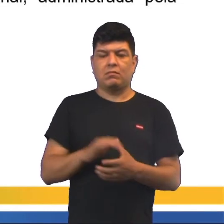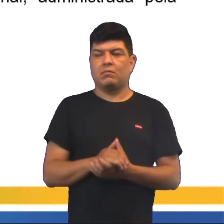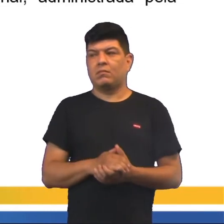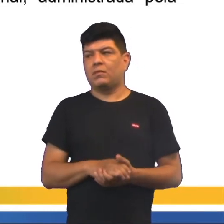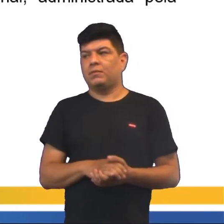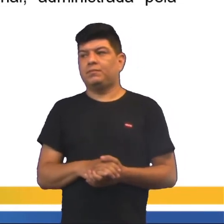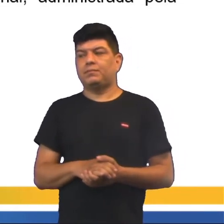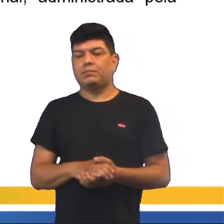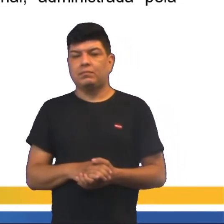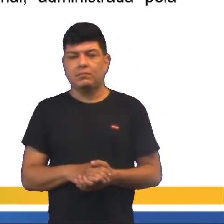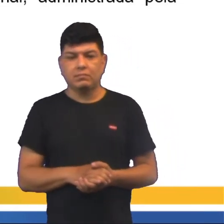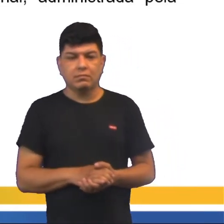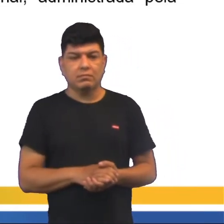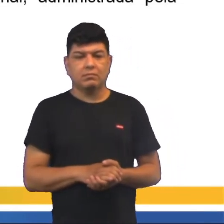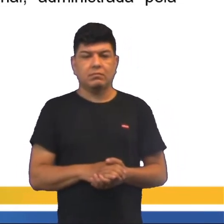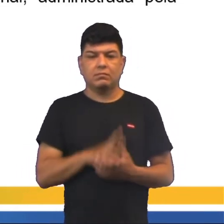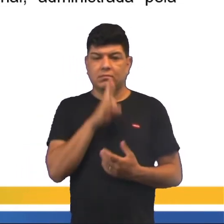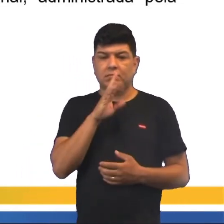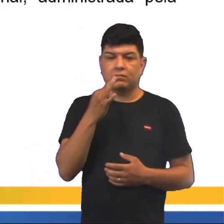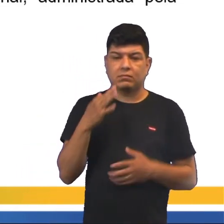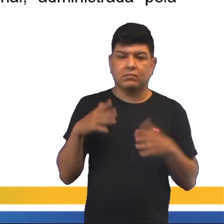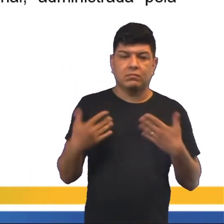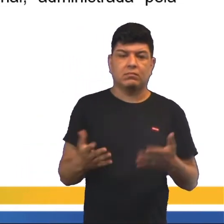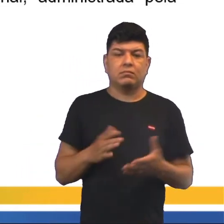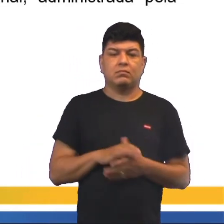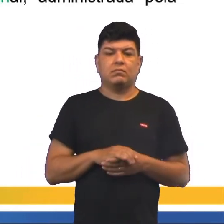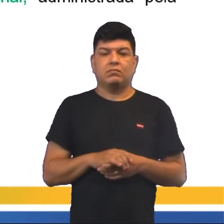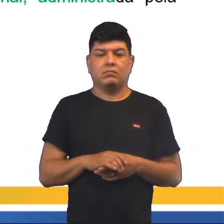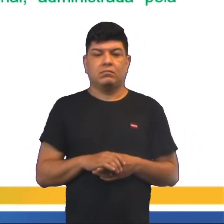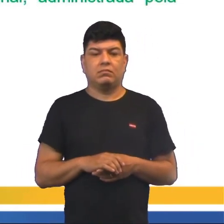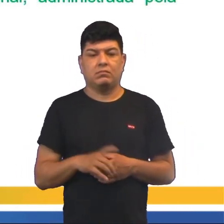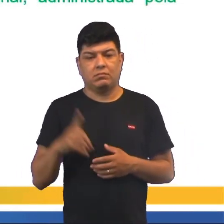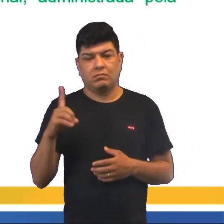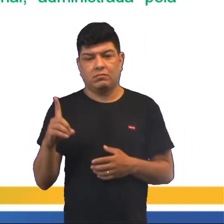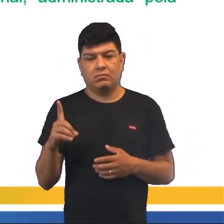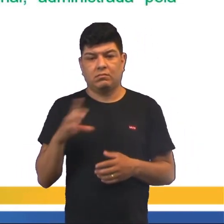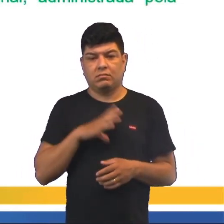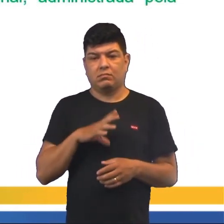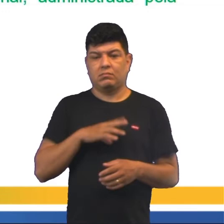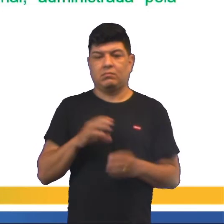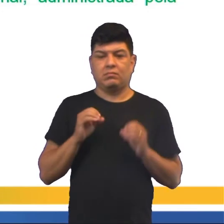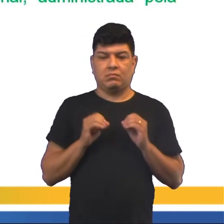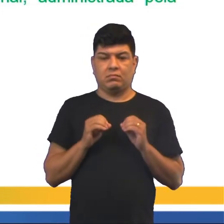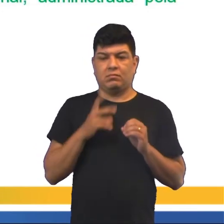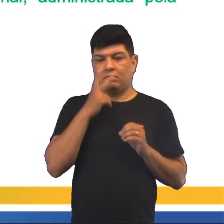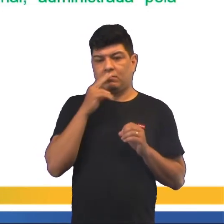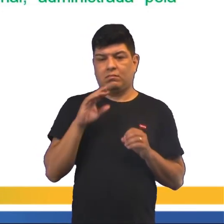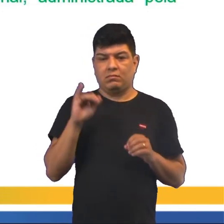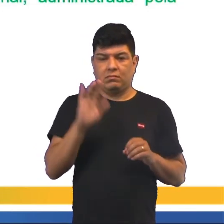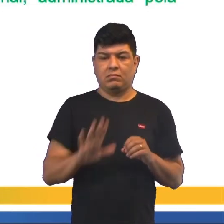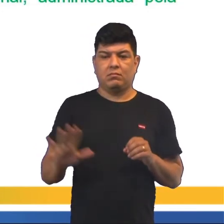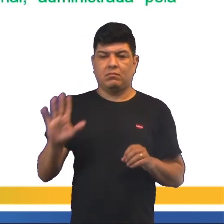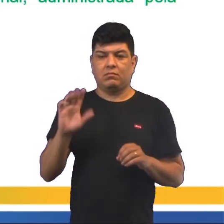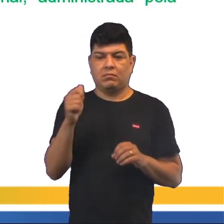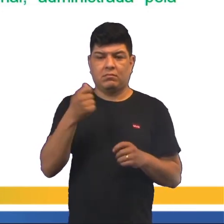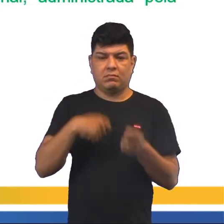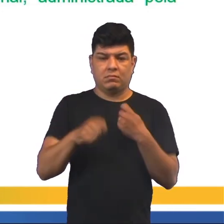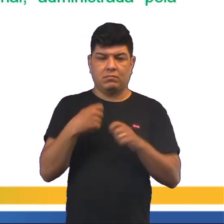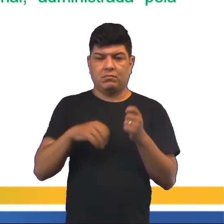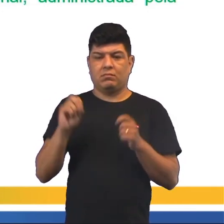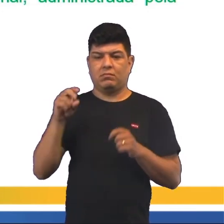ONU. Vamos conferir a resposta. A resposta certa é a letra D, né?